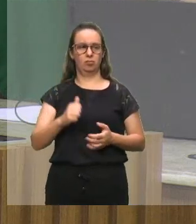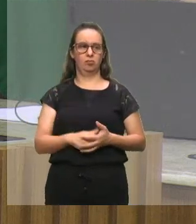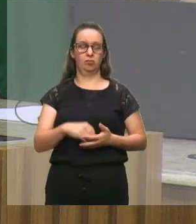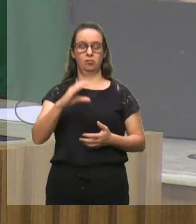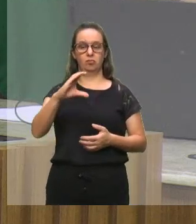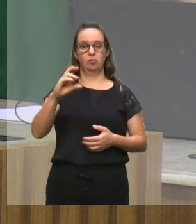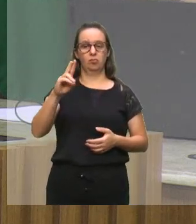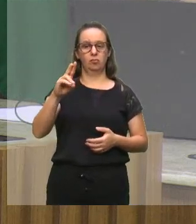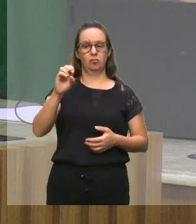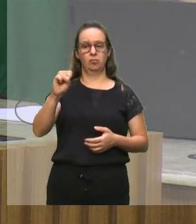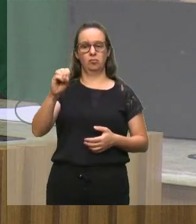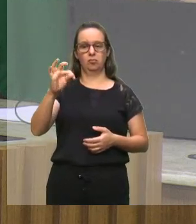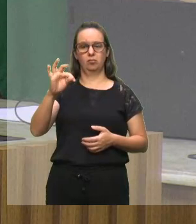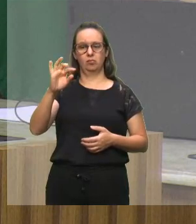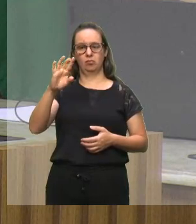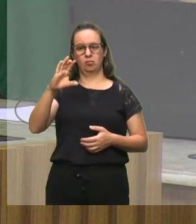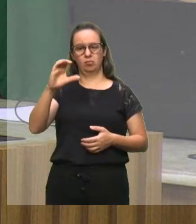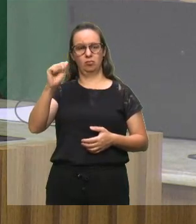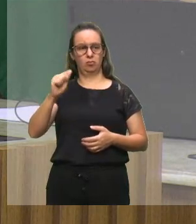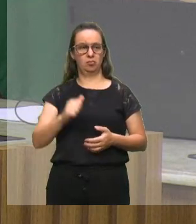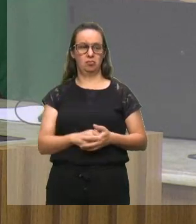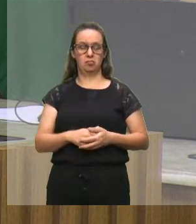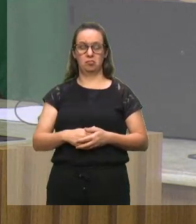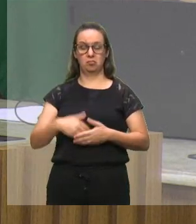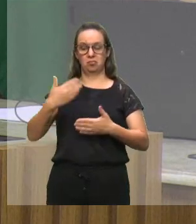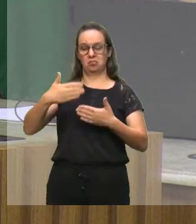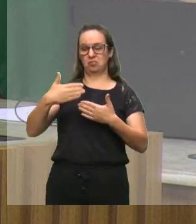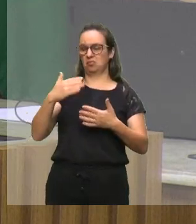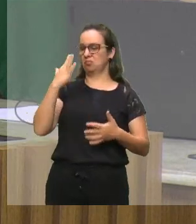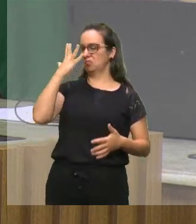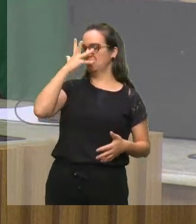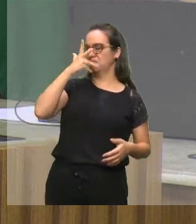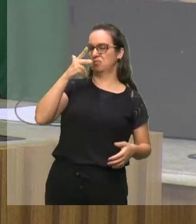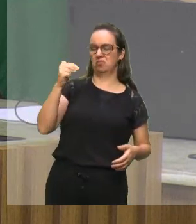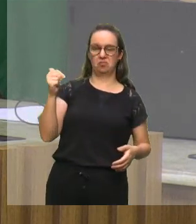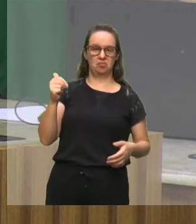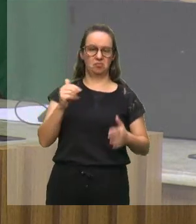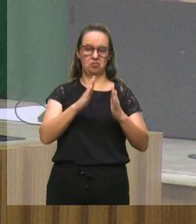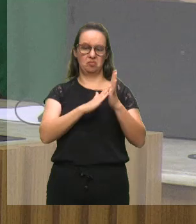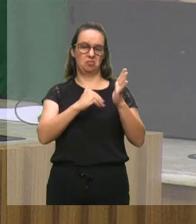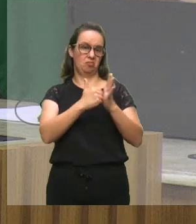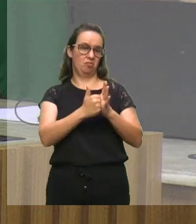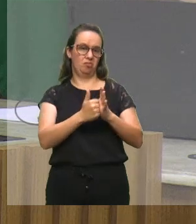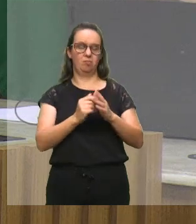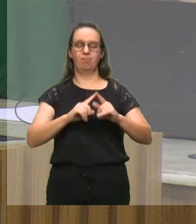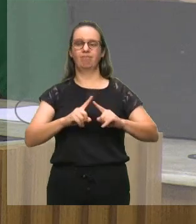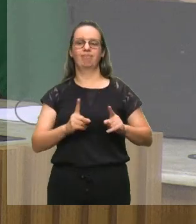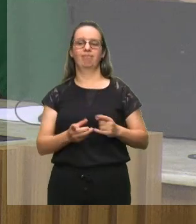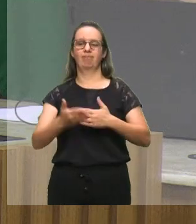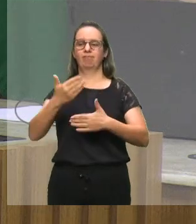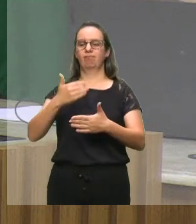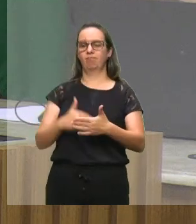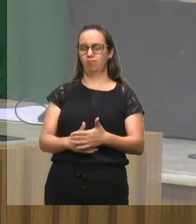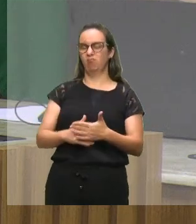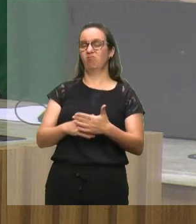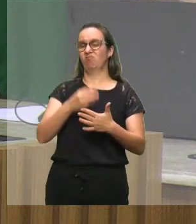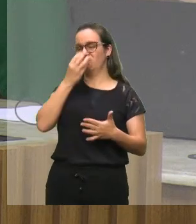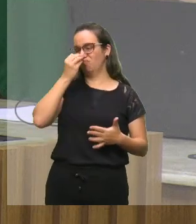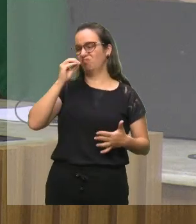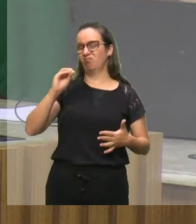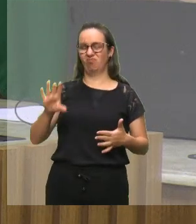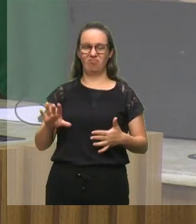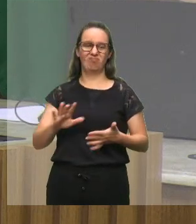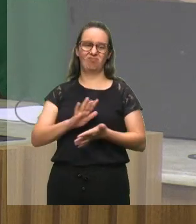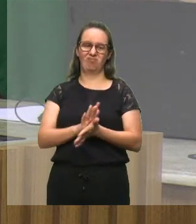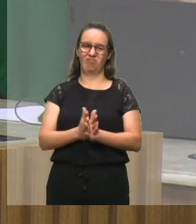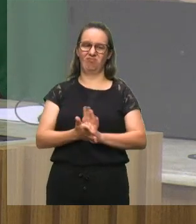frente da concha acústica, a maquiagem é bonita, mas atrás, completamente abandonada, totalmente abandonada, e que precisa